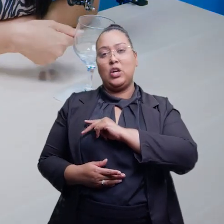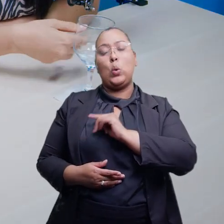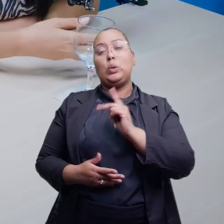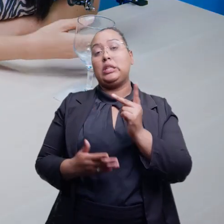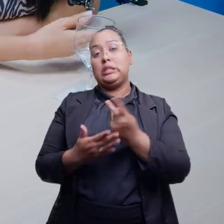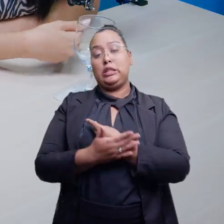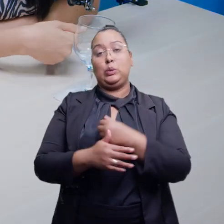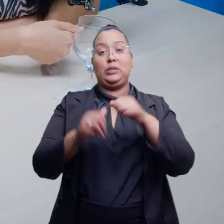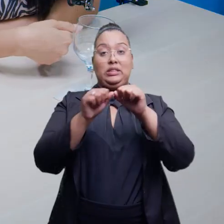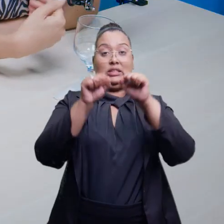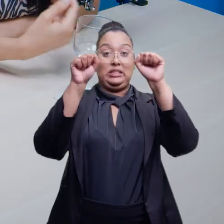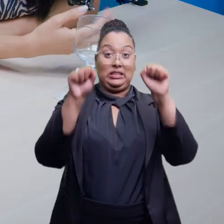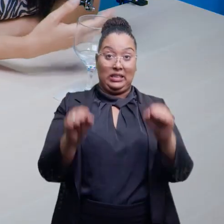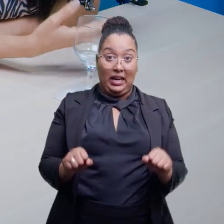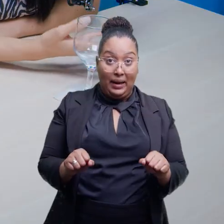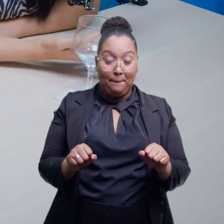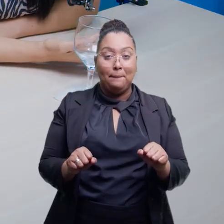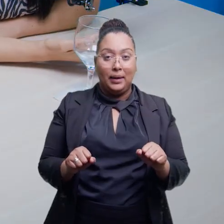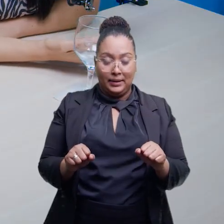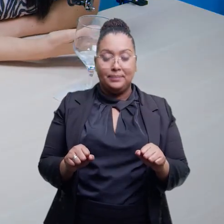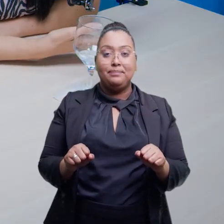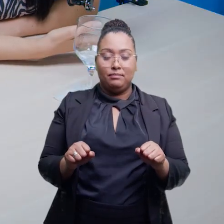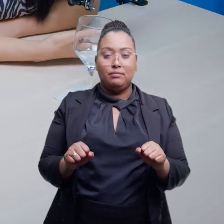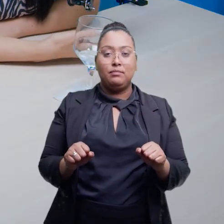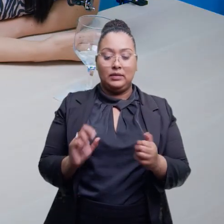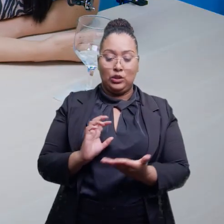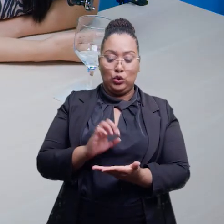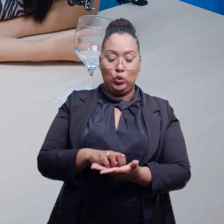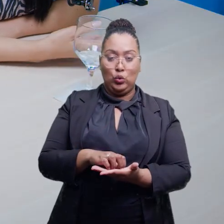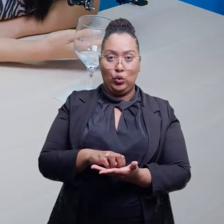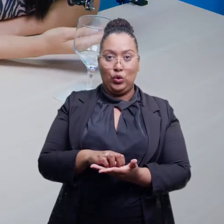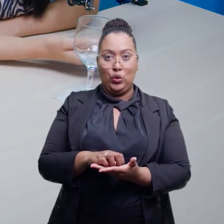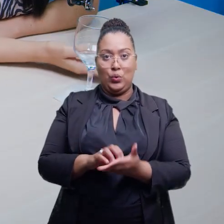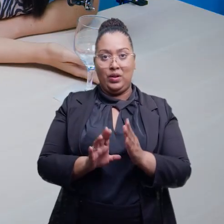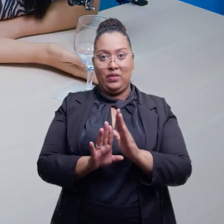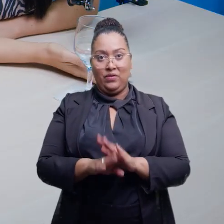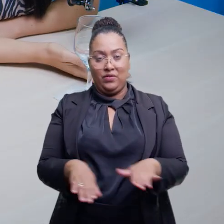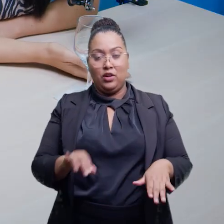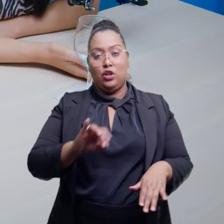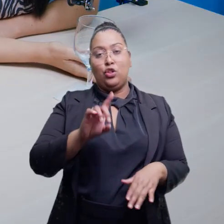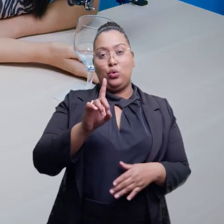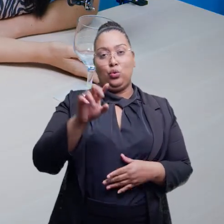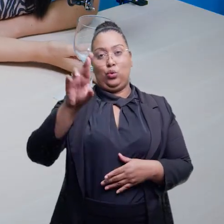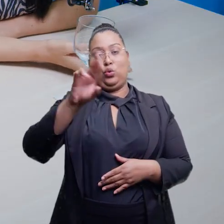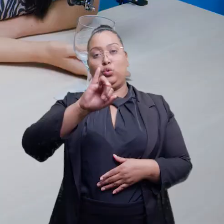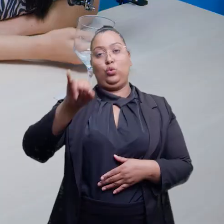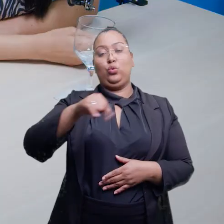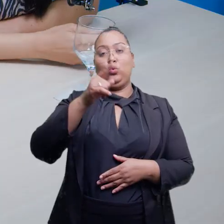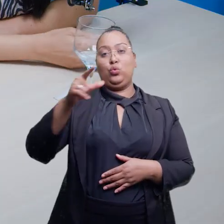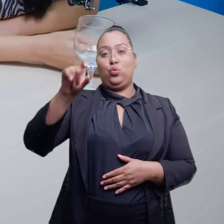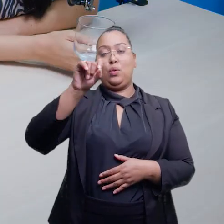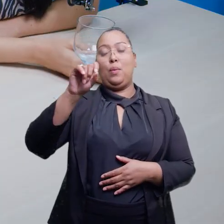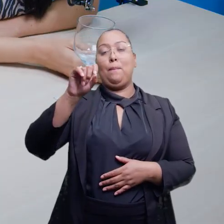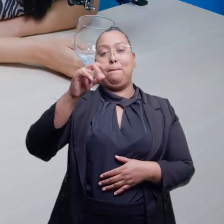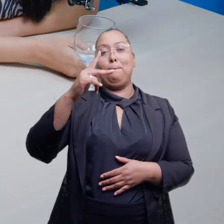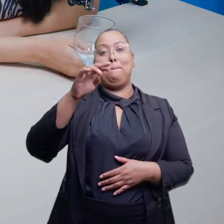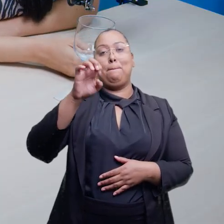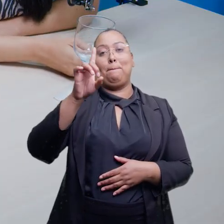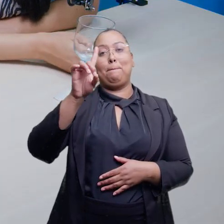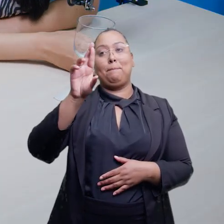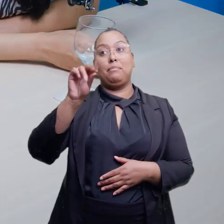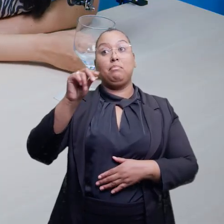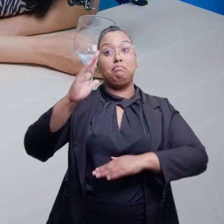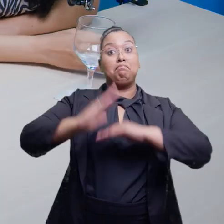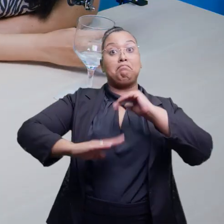seu sistema de lotações, de atribuições dentro do núcleo da infância, que hoje a gente tem o Dr. João Pedro, que ele atua especificamente como defensor